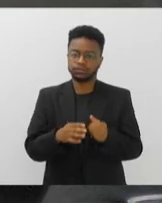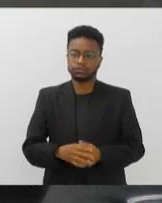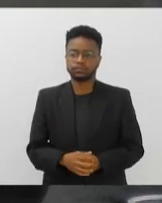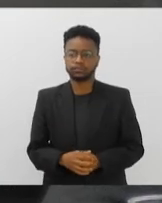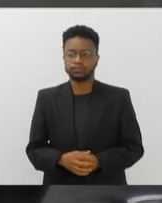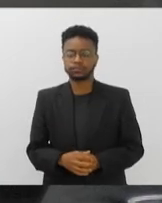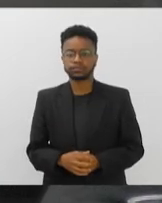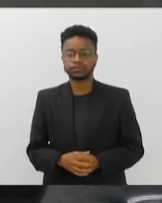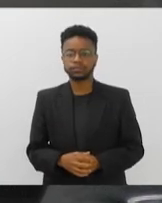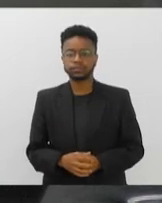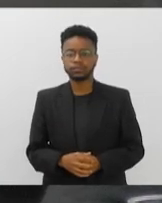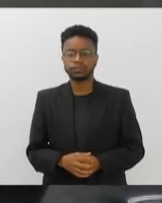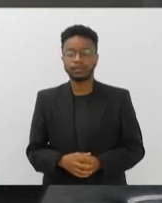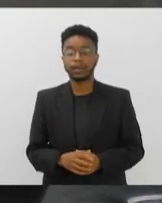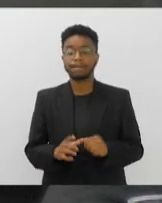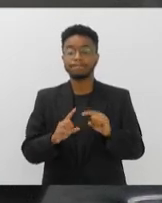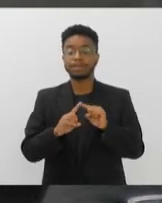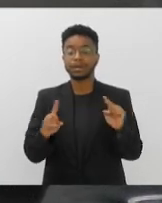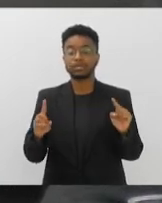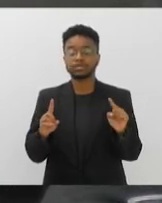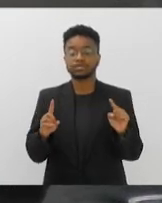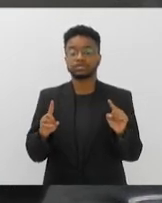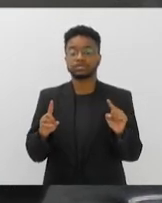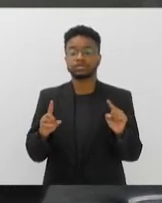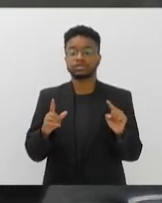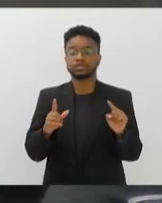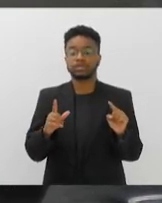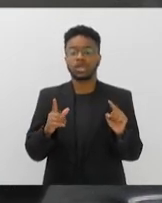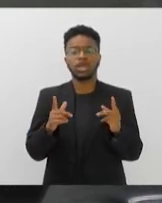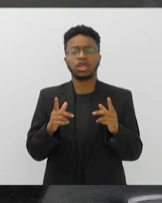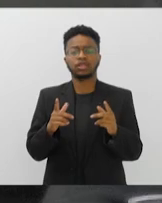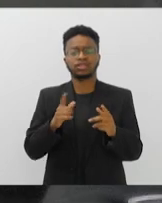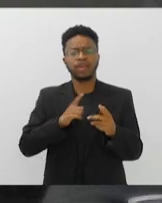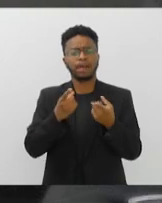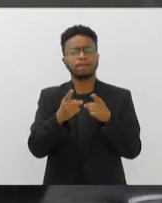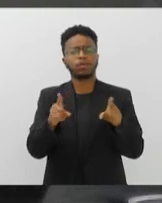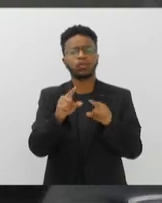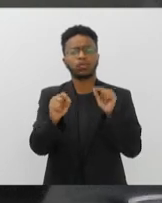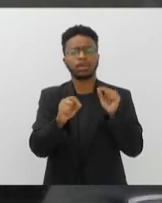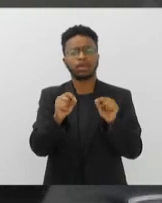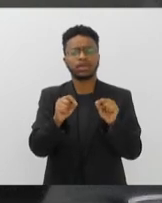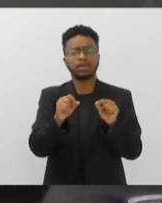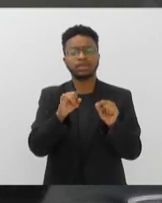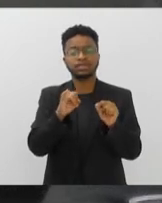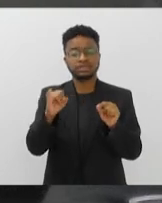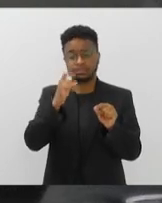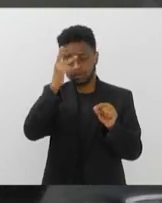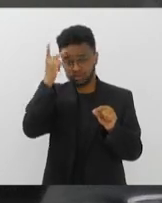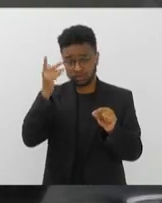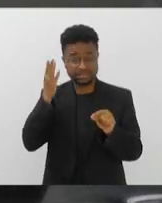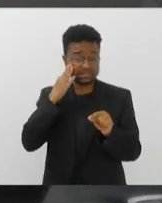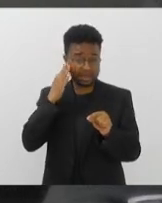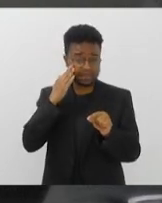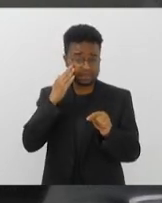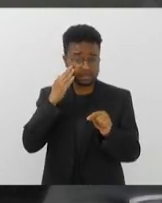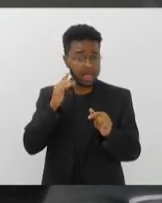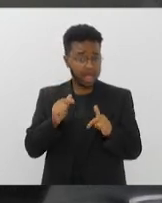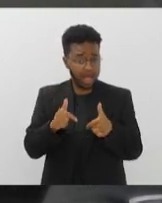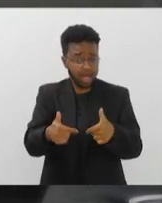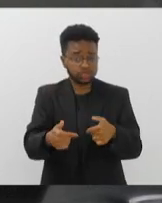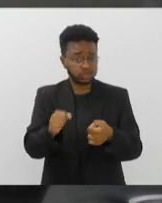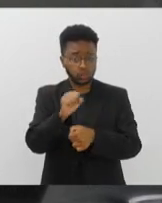Mas acontece que tem gente como é aquela música quem sabe faz a hora não espera